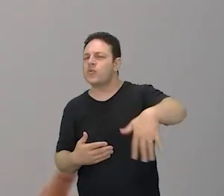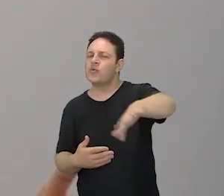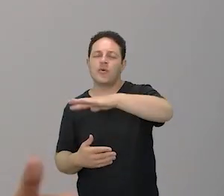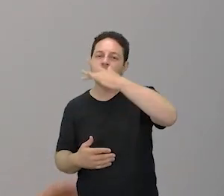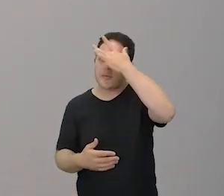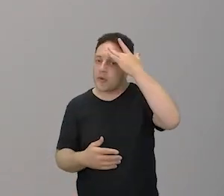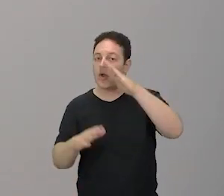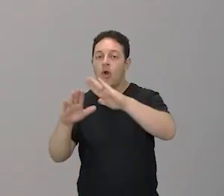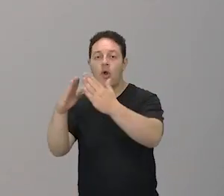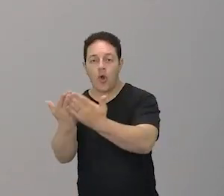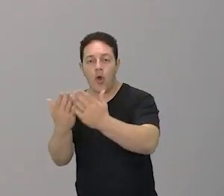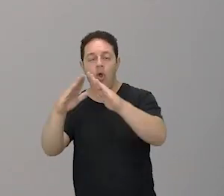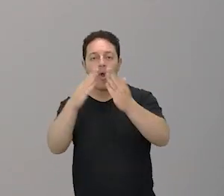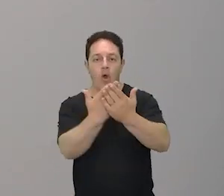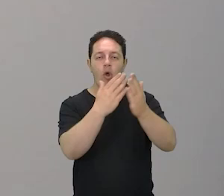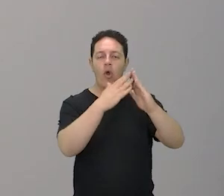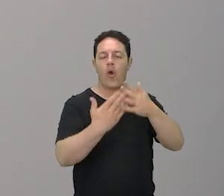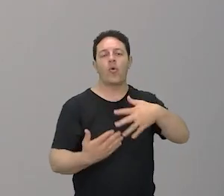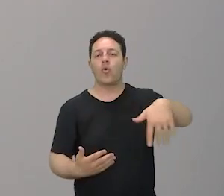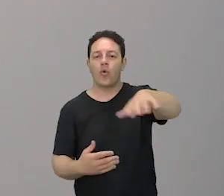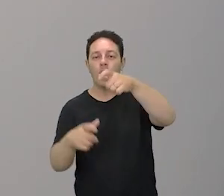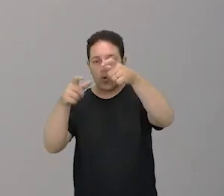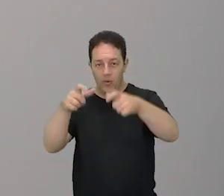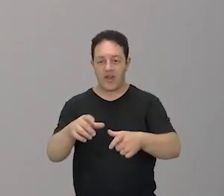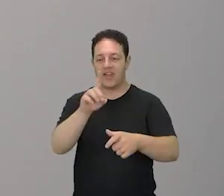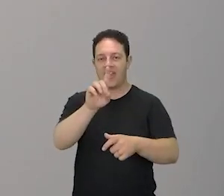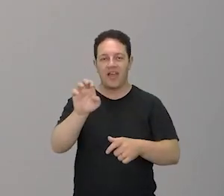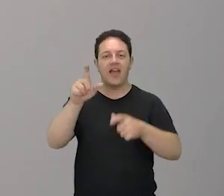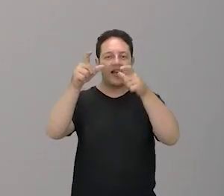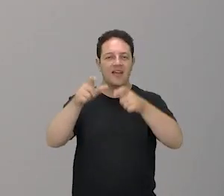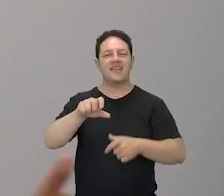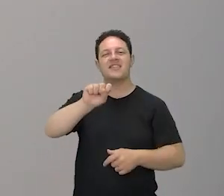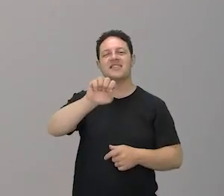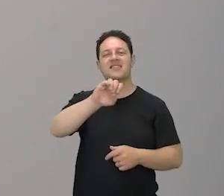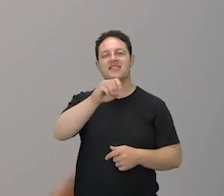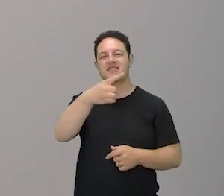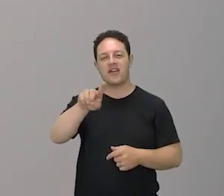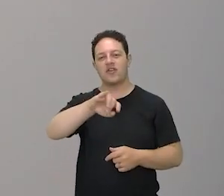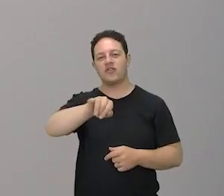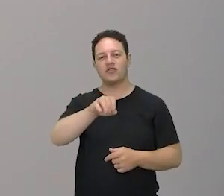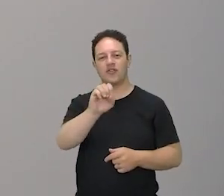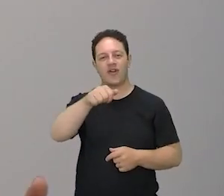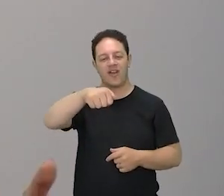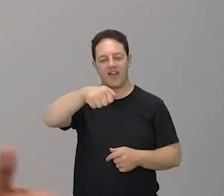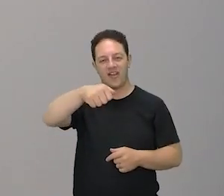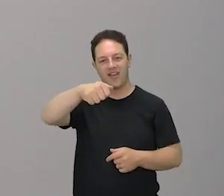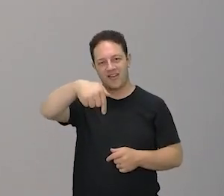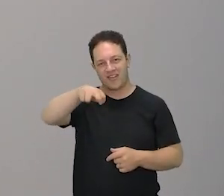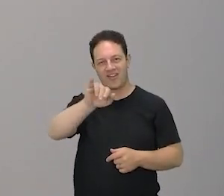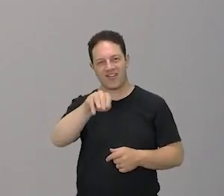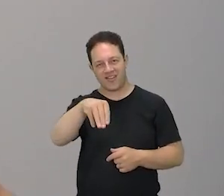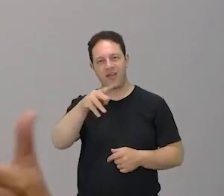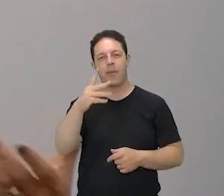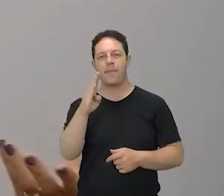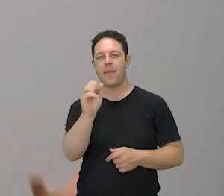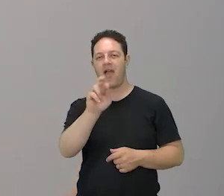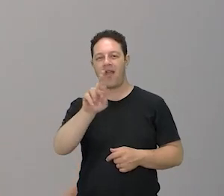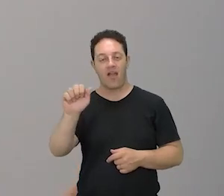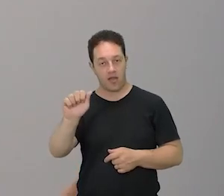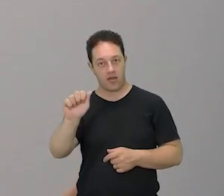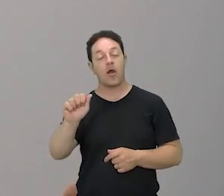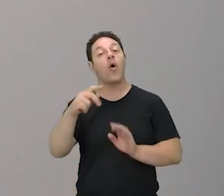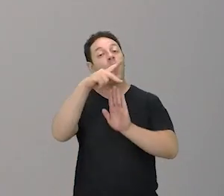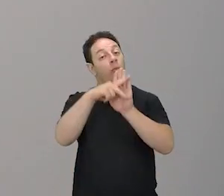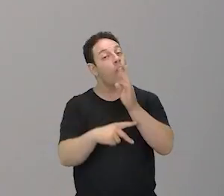das escolas aí da diretoria de São Joaquim da Barra, que, como a Paula colocou, escolhemos esse projeto, mas foram